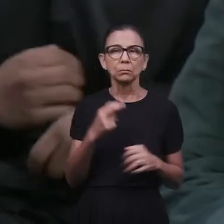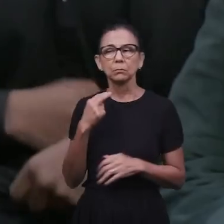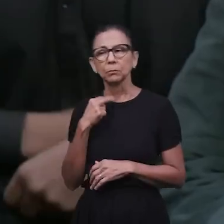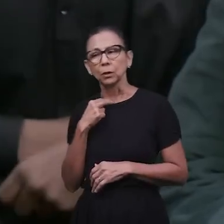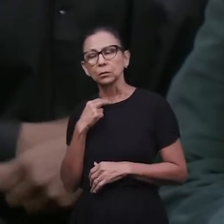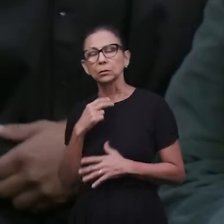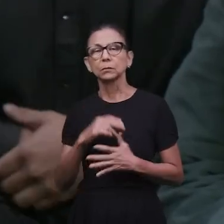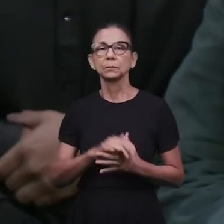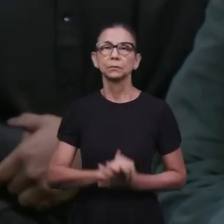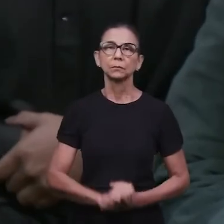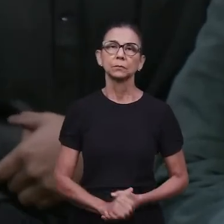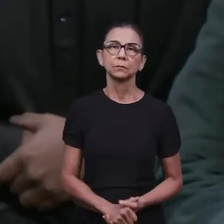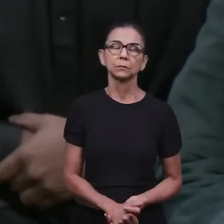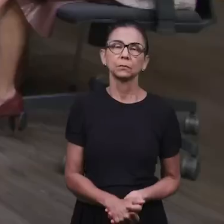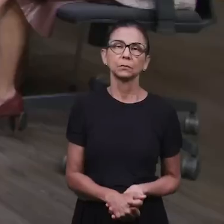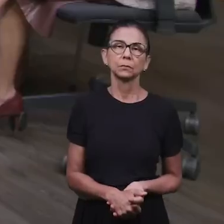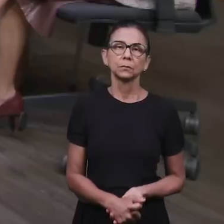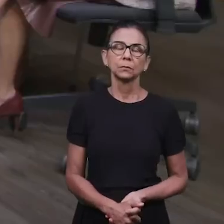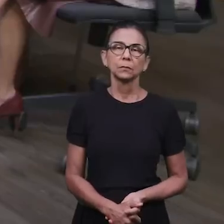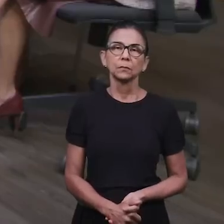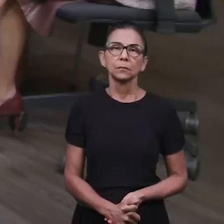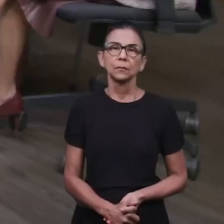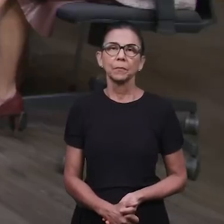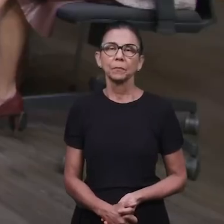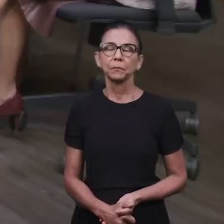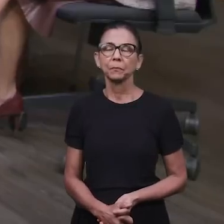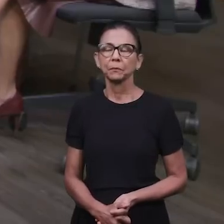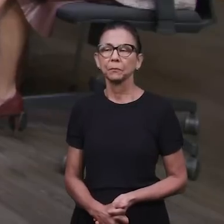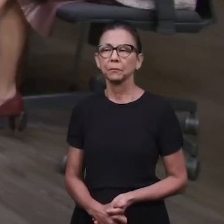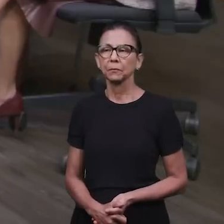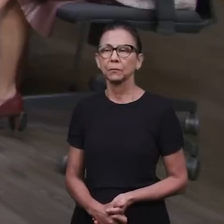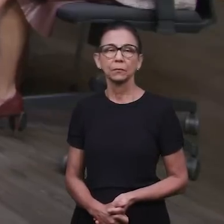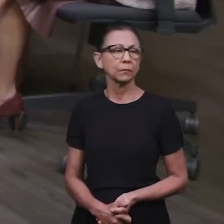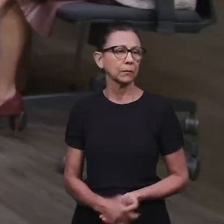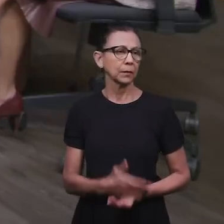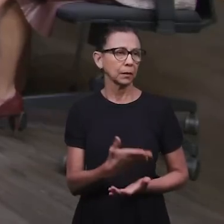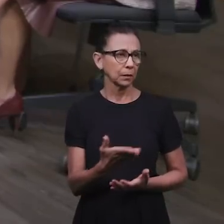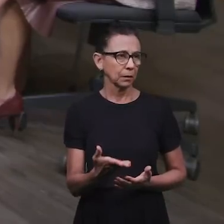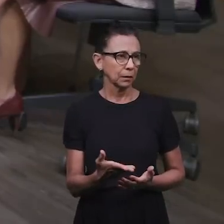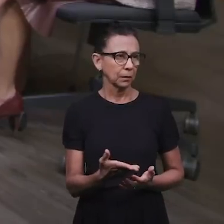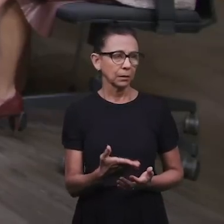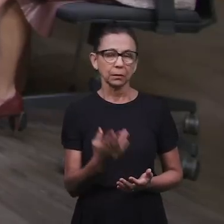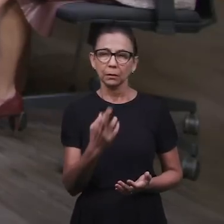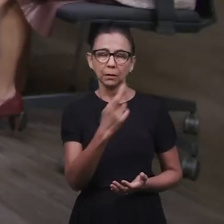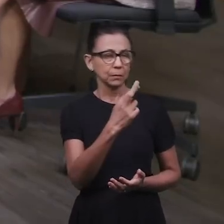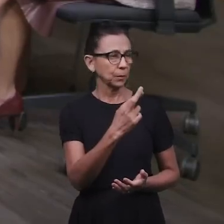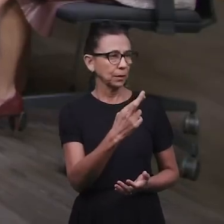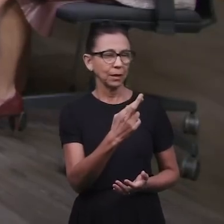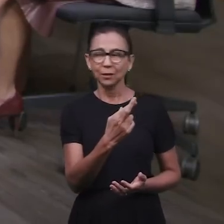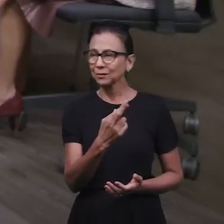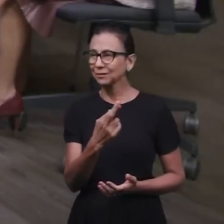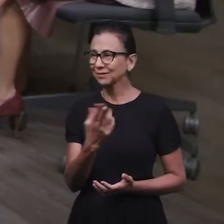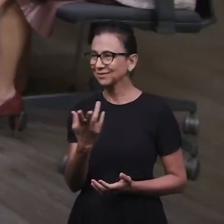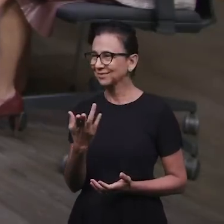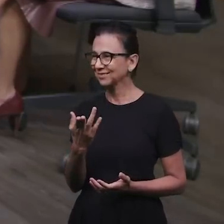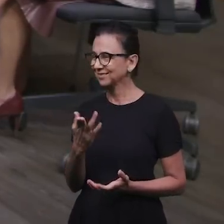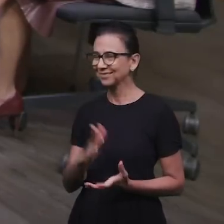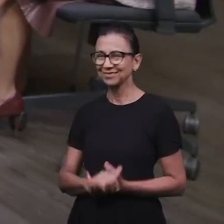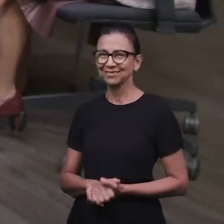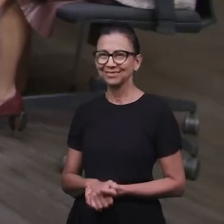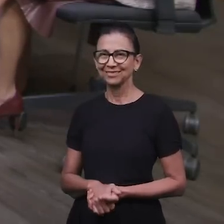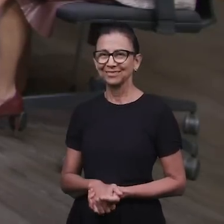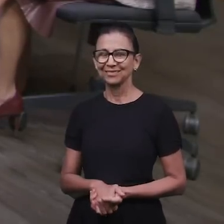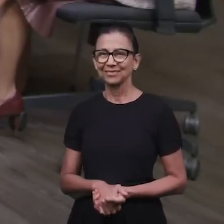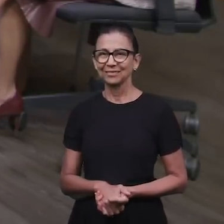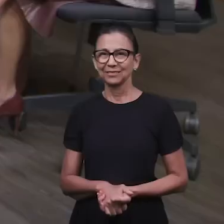certeza. Tá certo. E você que fala que não respondeu, né? É. Mas vamos lá. É interessante essa abordagem que o